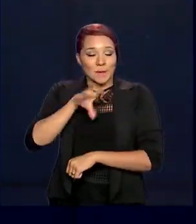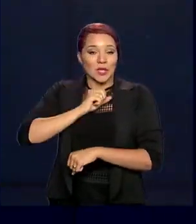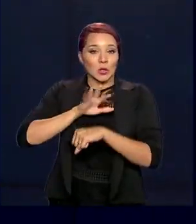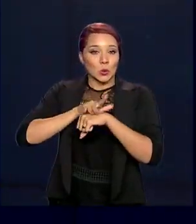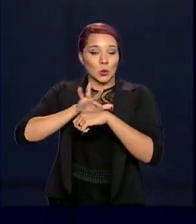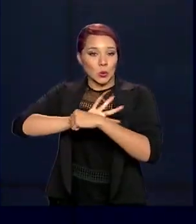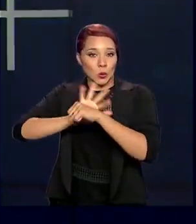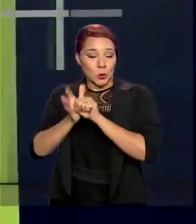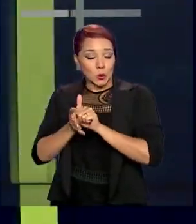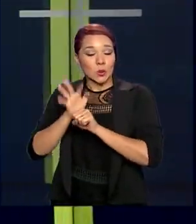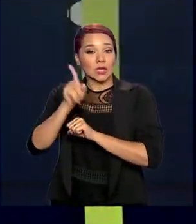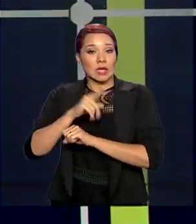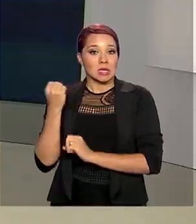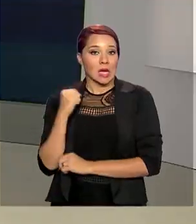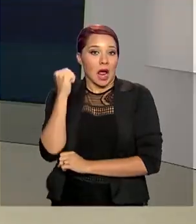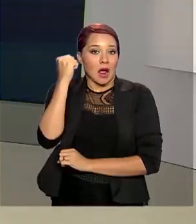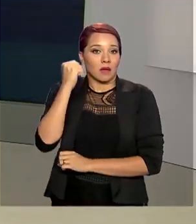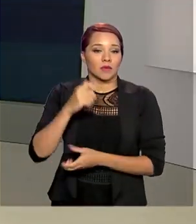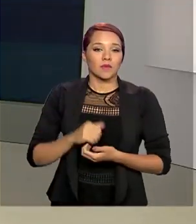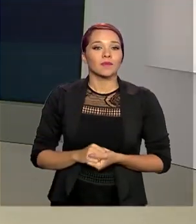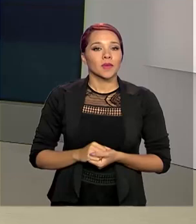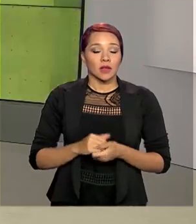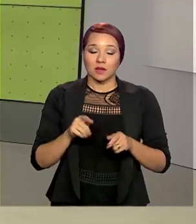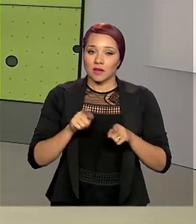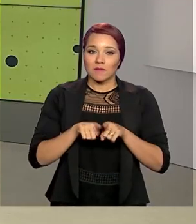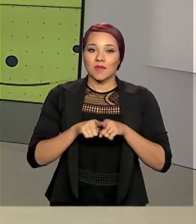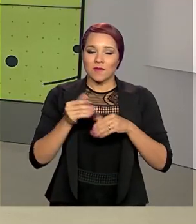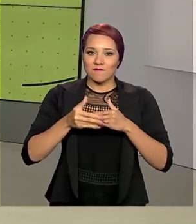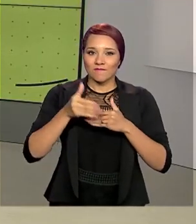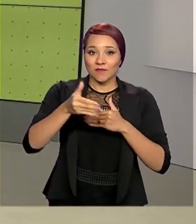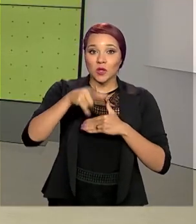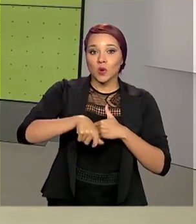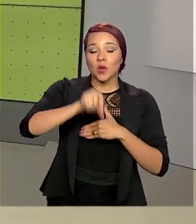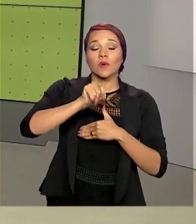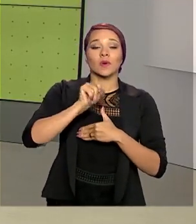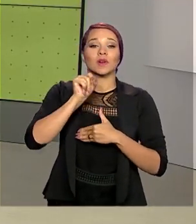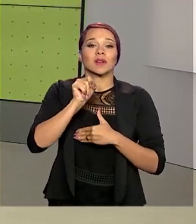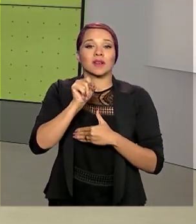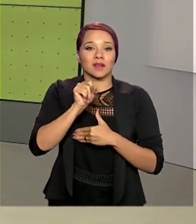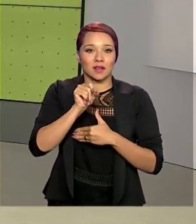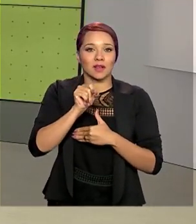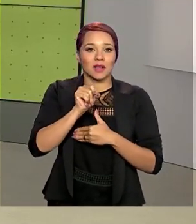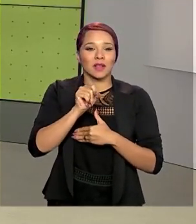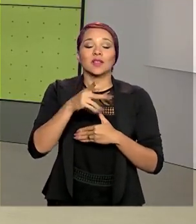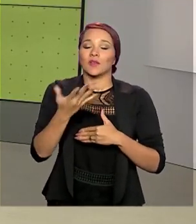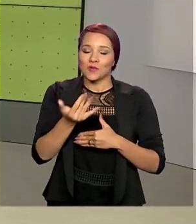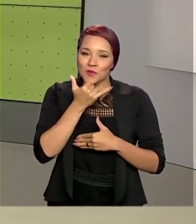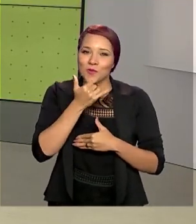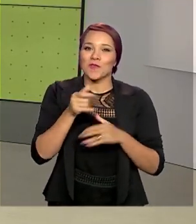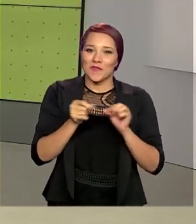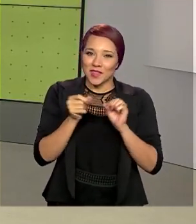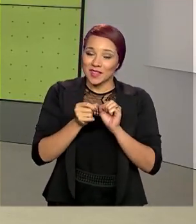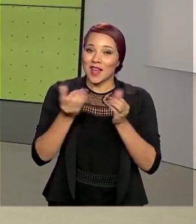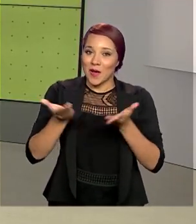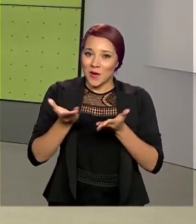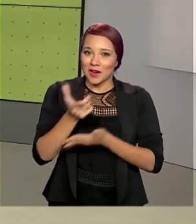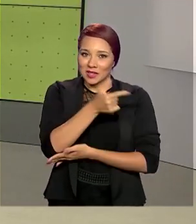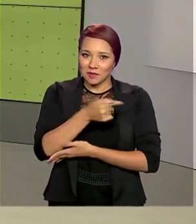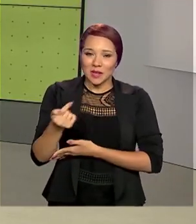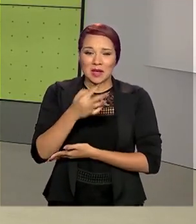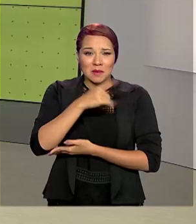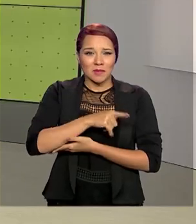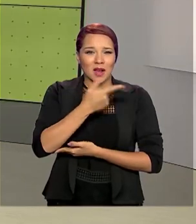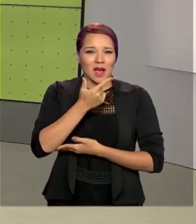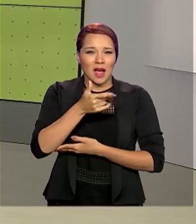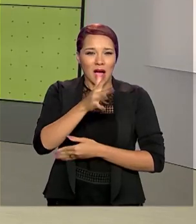em estado grave. Em outra frente, foi eleito neste fim de semana, foi feito neste fim de semana a desinfecção